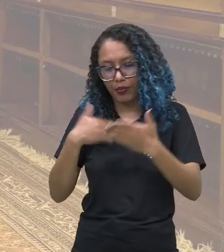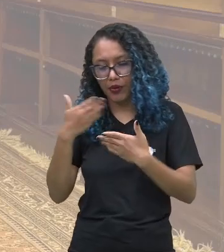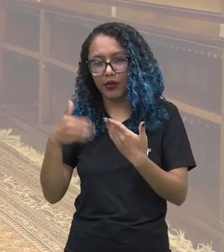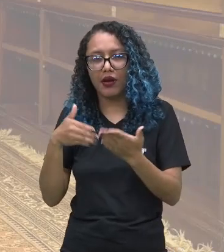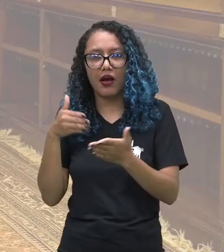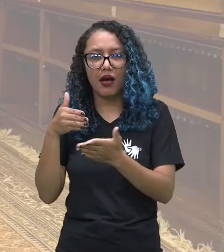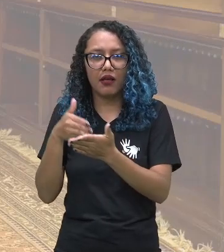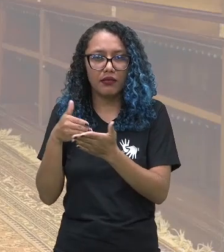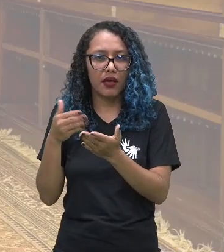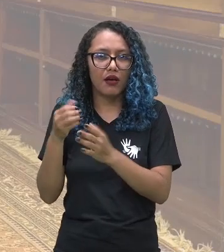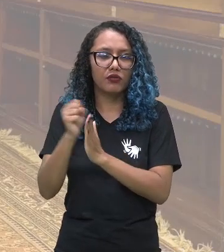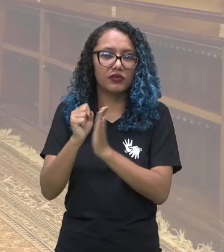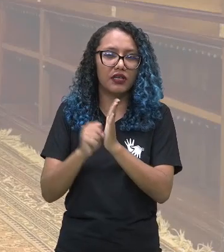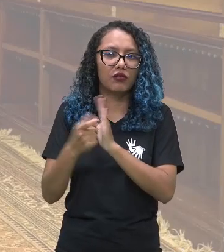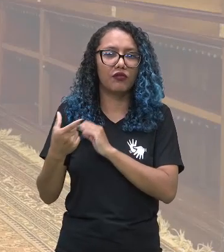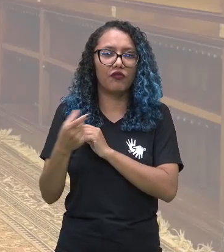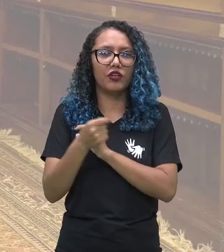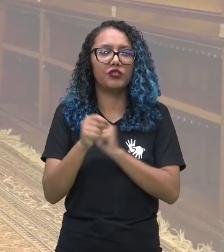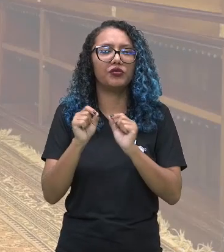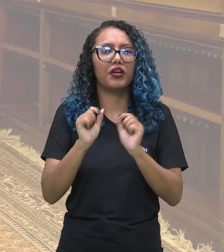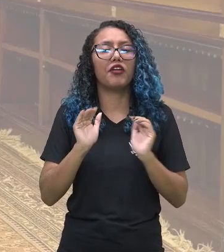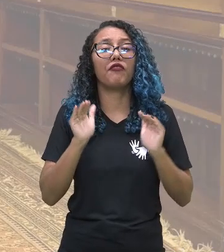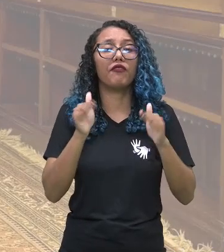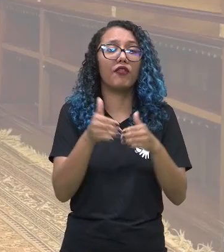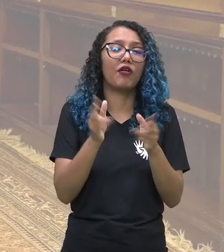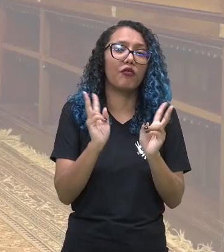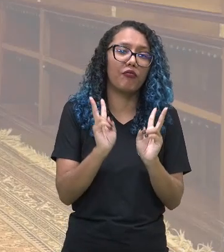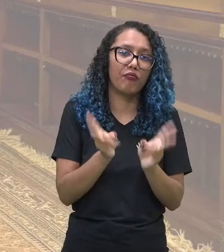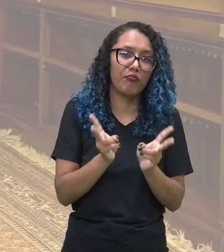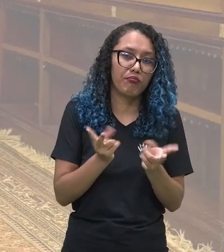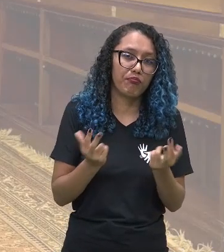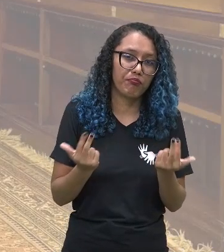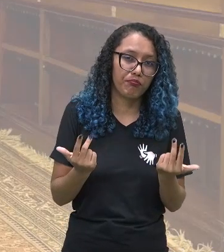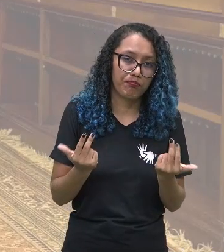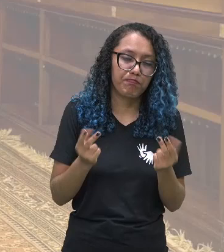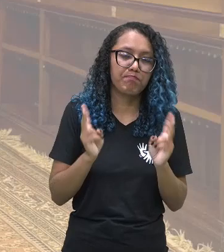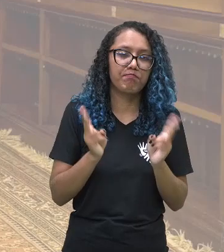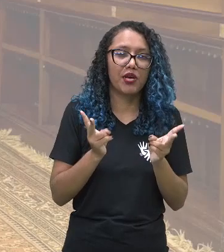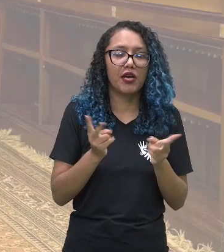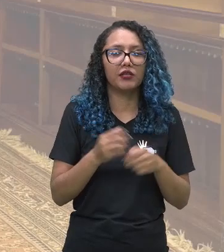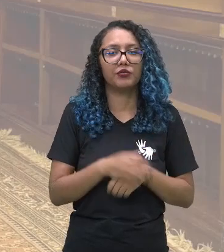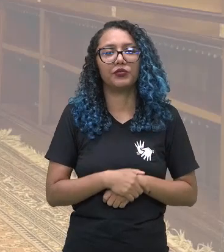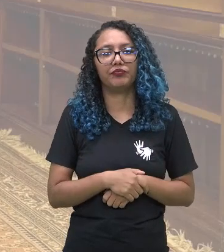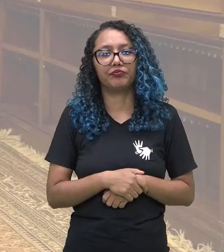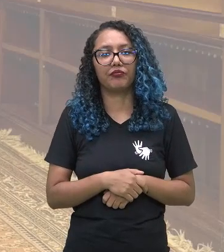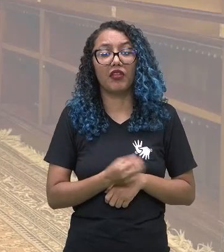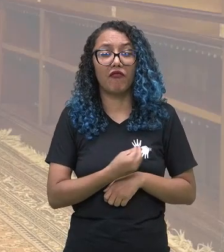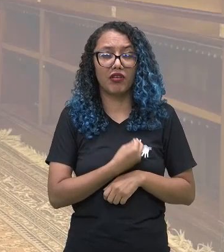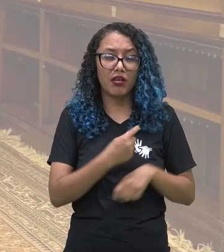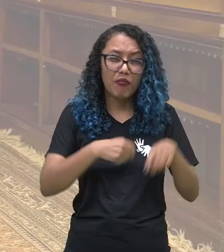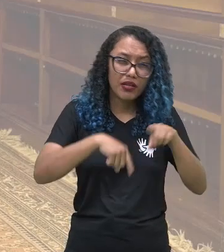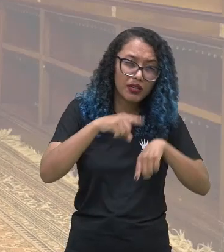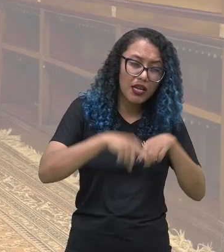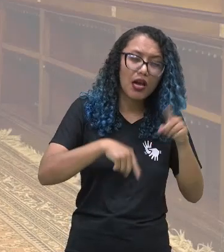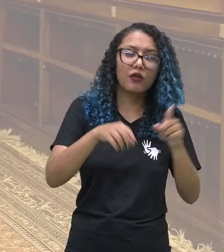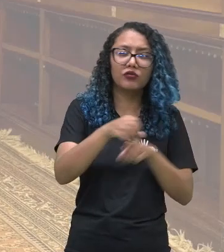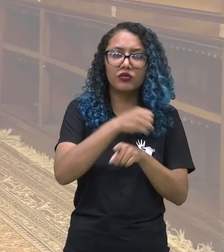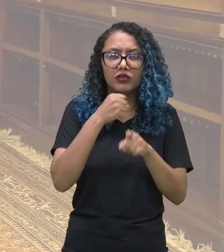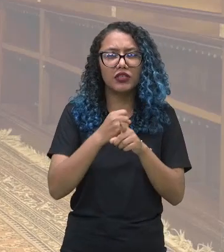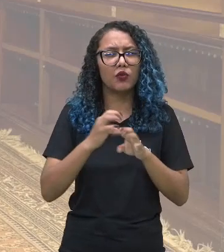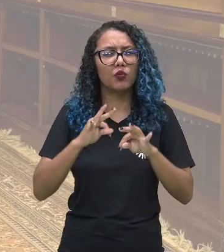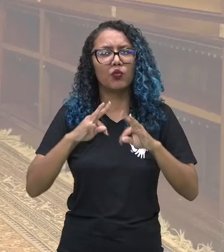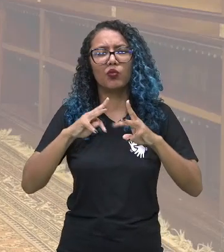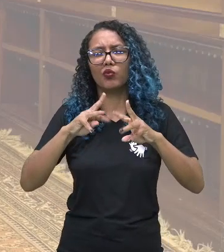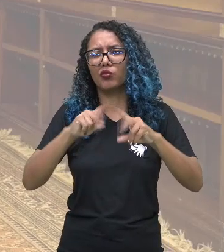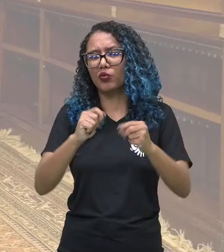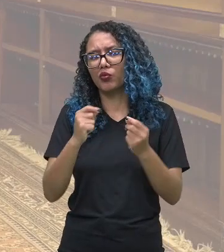praticamente com o mesmo sentido, pensando sua economia, sua vida material e sua vida social da mesma